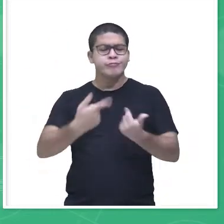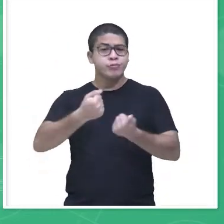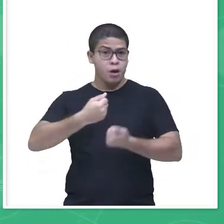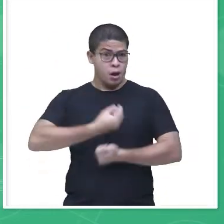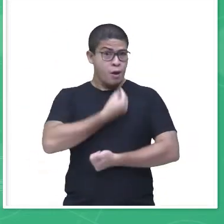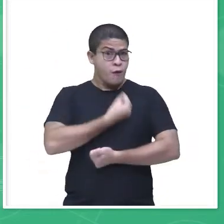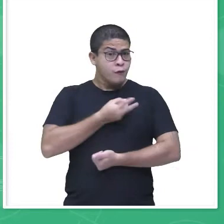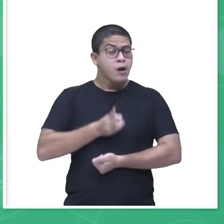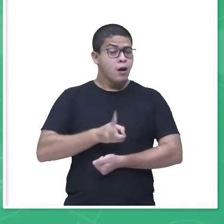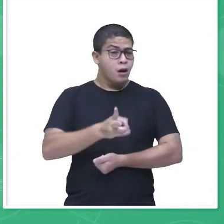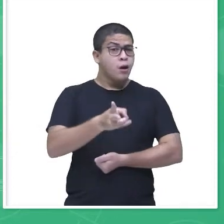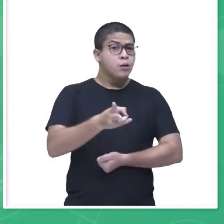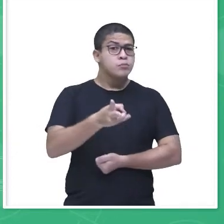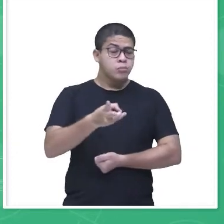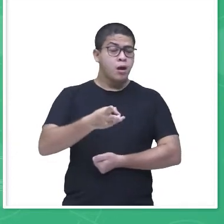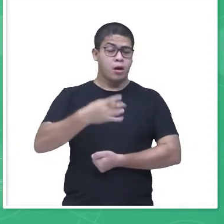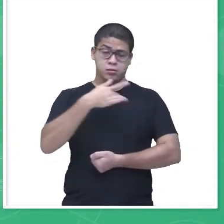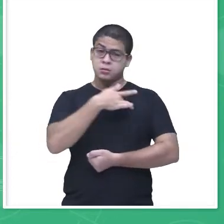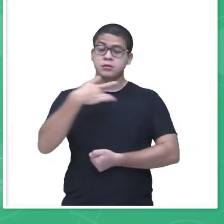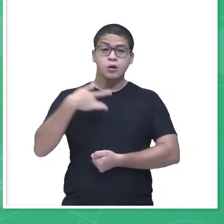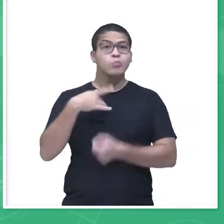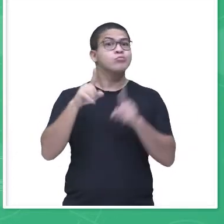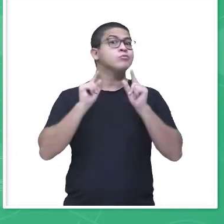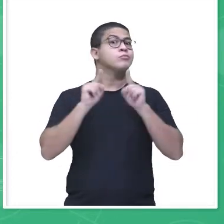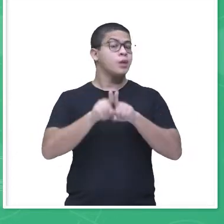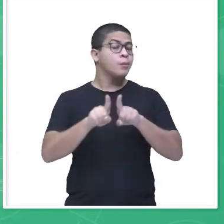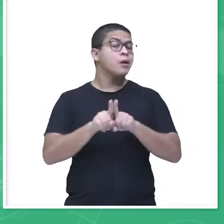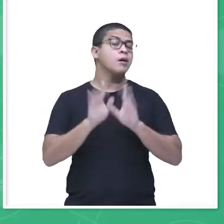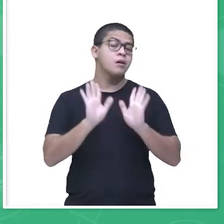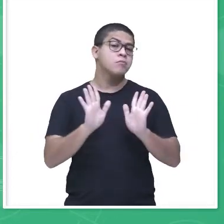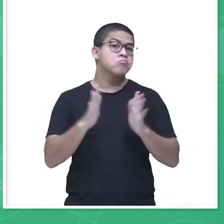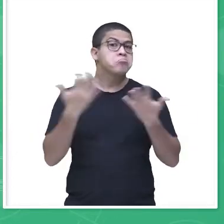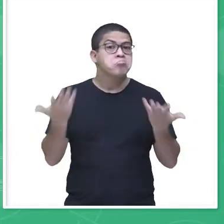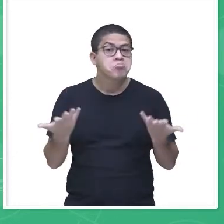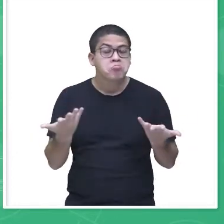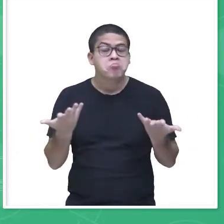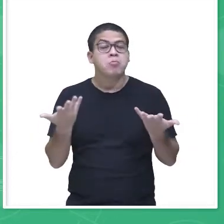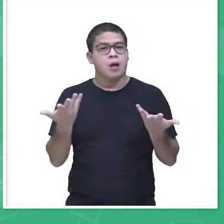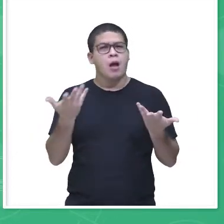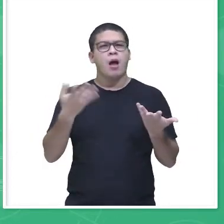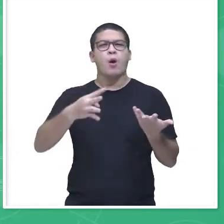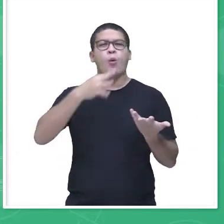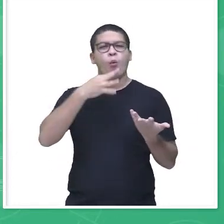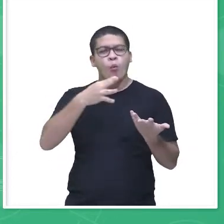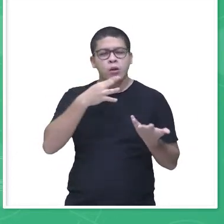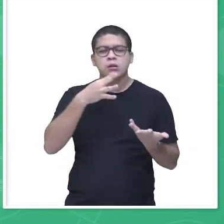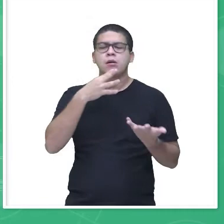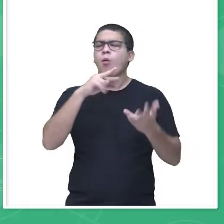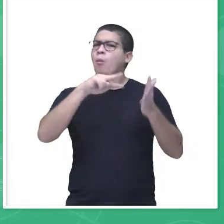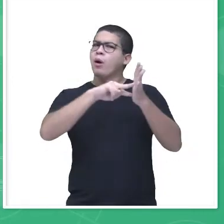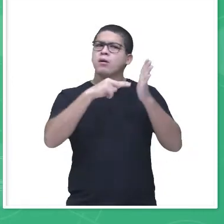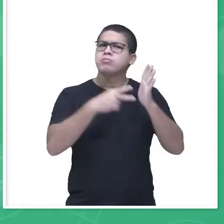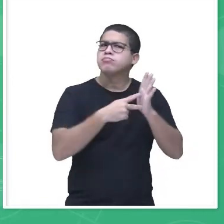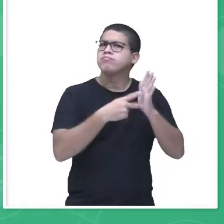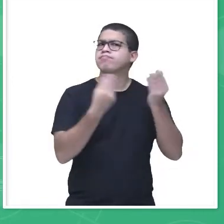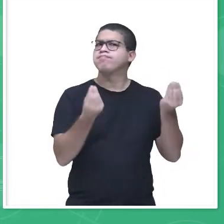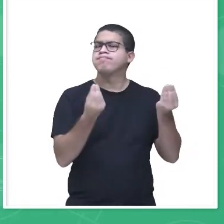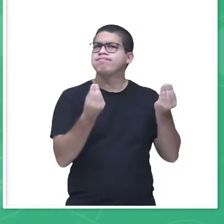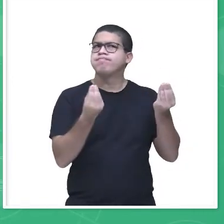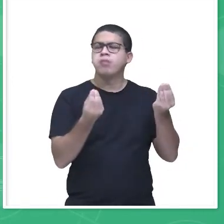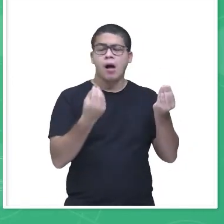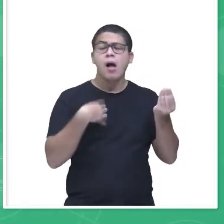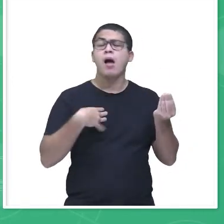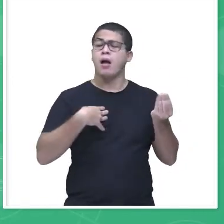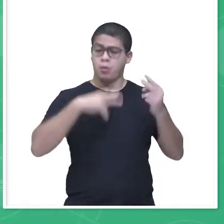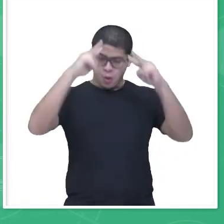vida e a nossa saúde. Então, por isso, é importante a gente conhecer o significado de higiene corporal